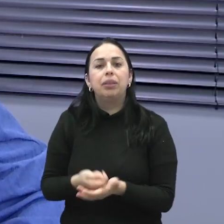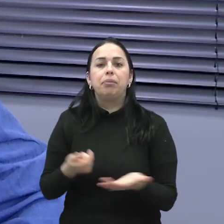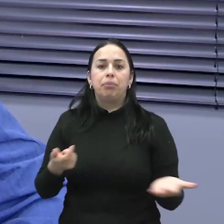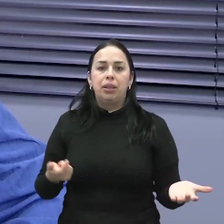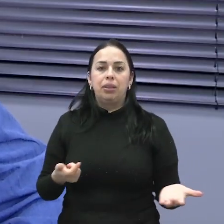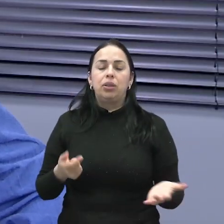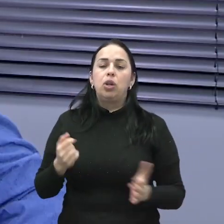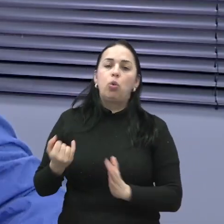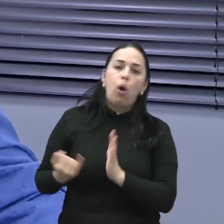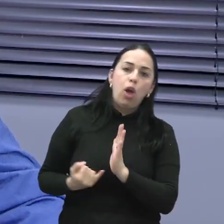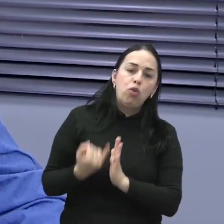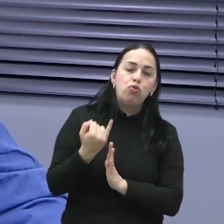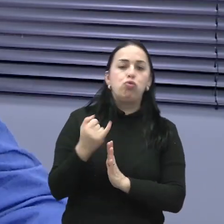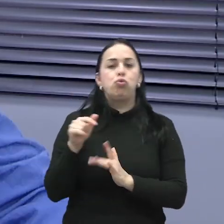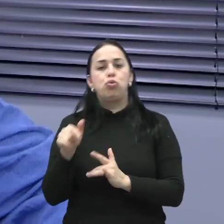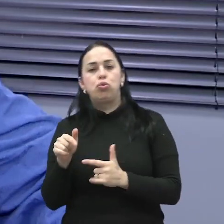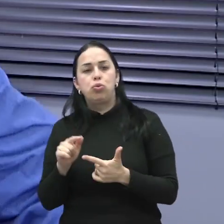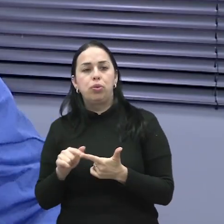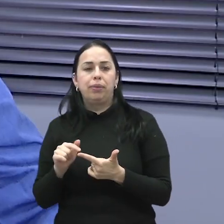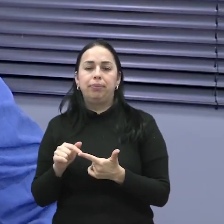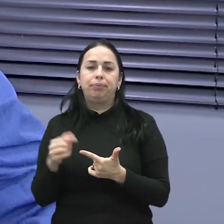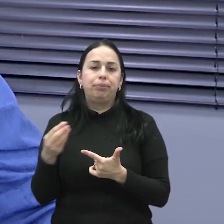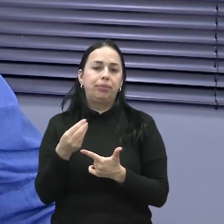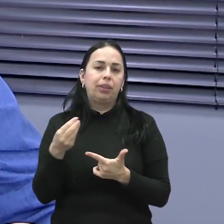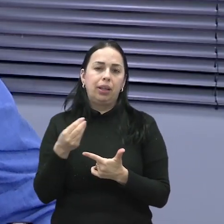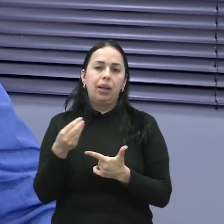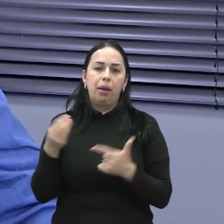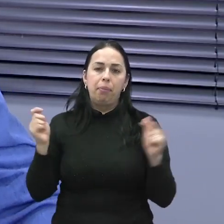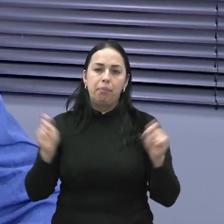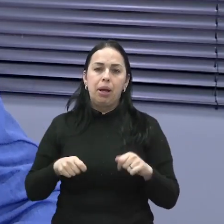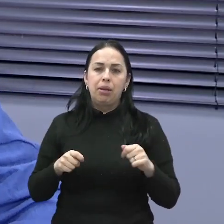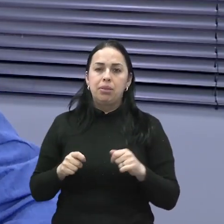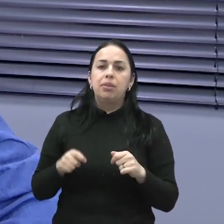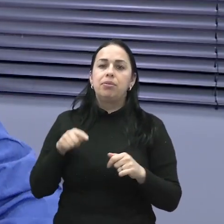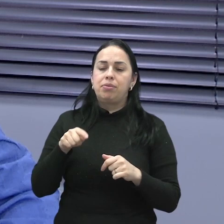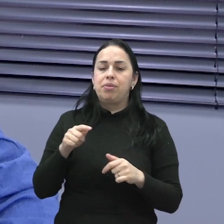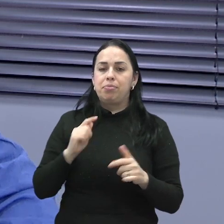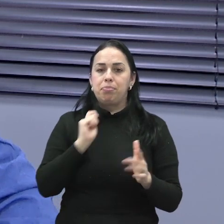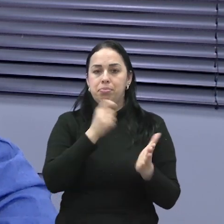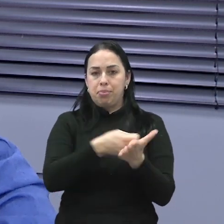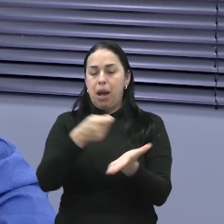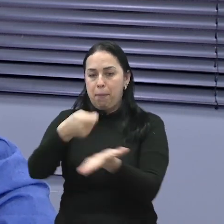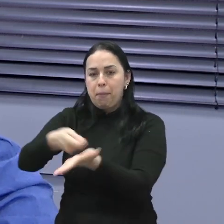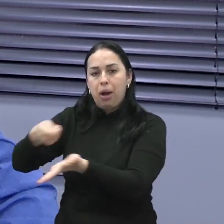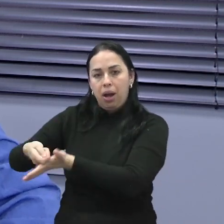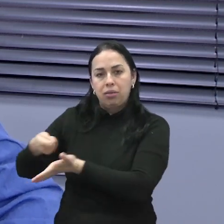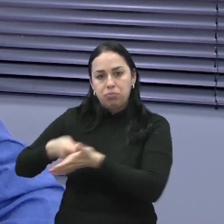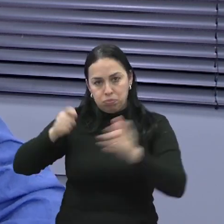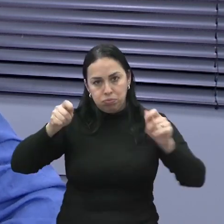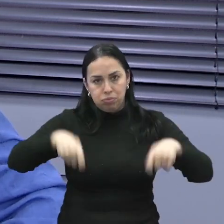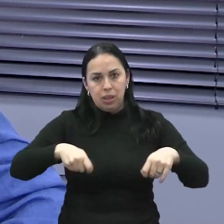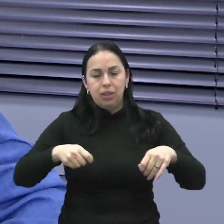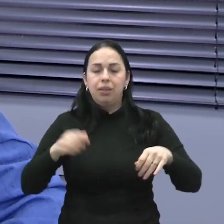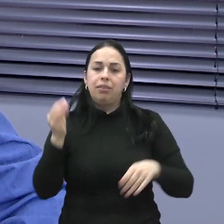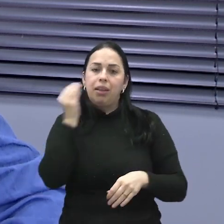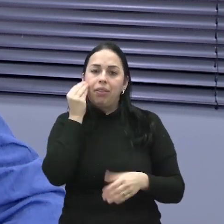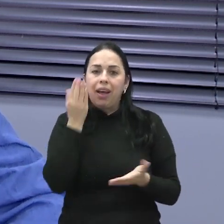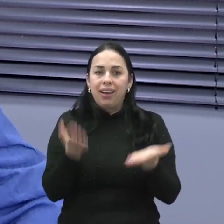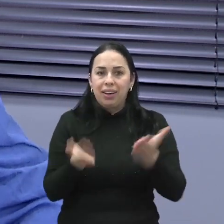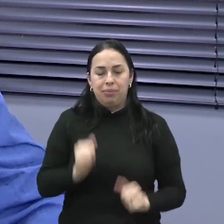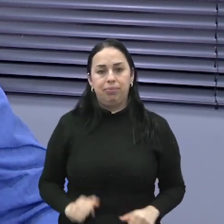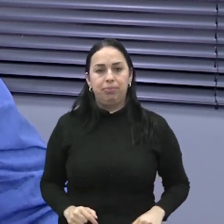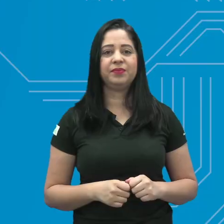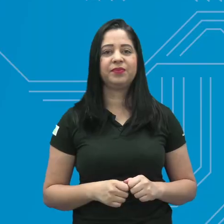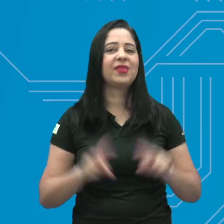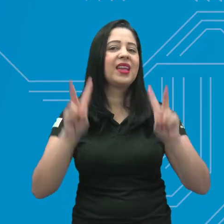entender qual que é um juros bacana, como que ele pode fazer essa tratativa aí com as dívidas dele e tentar equalizar